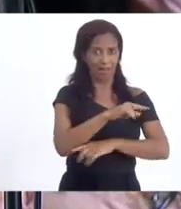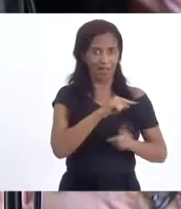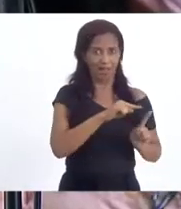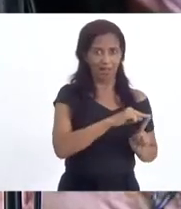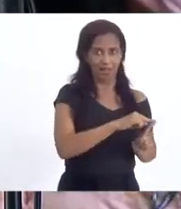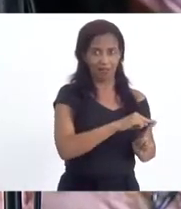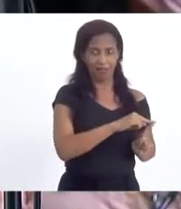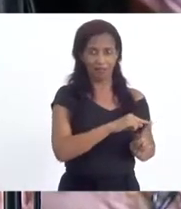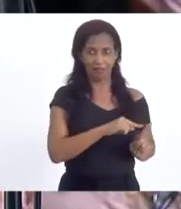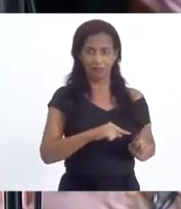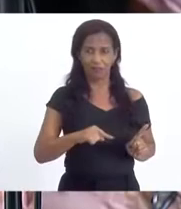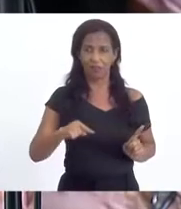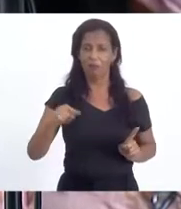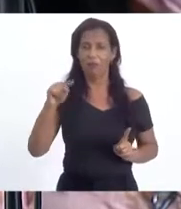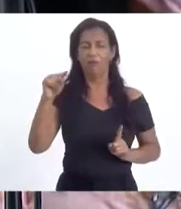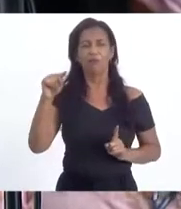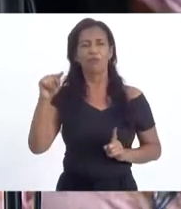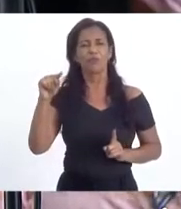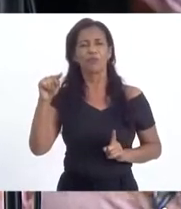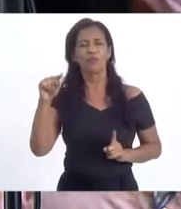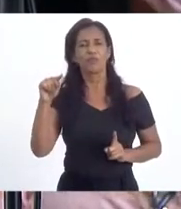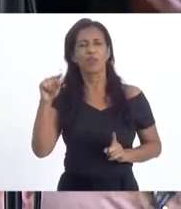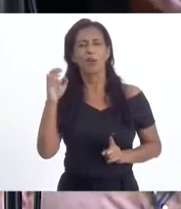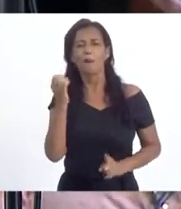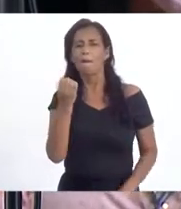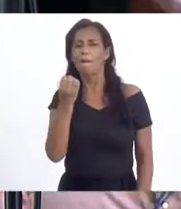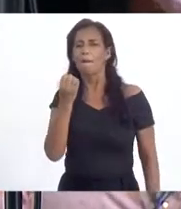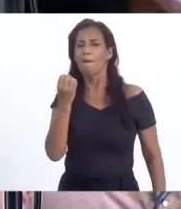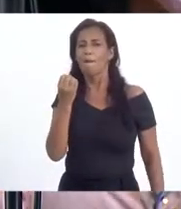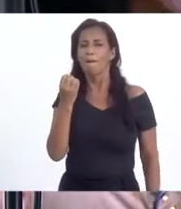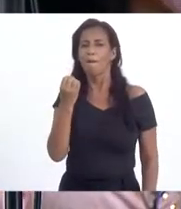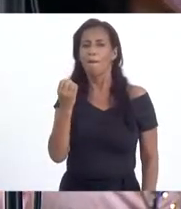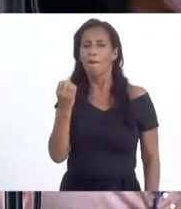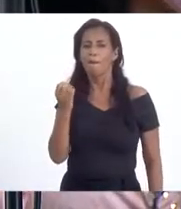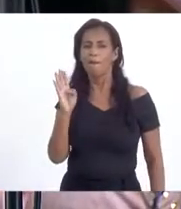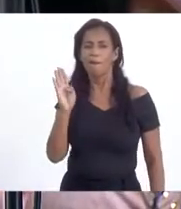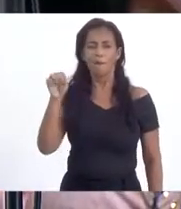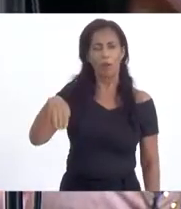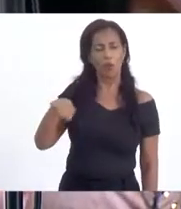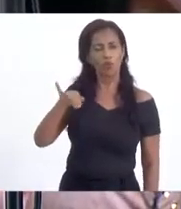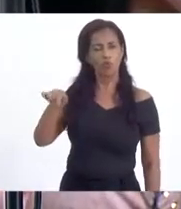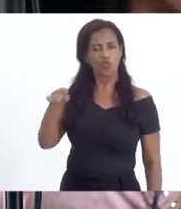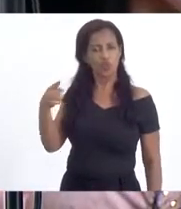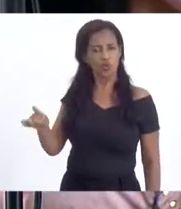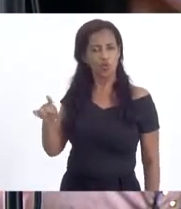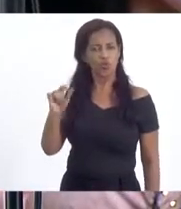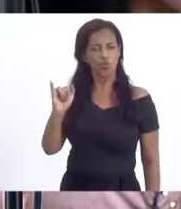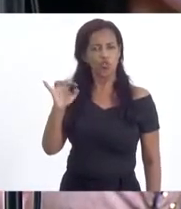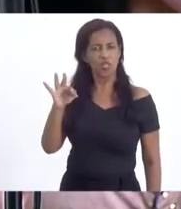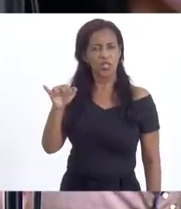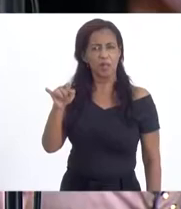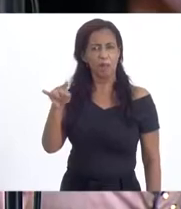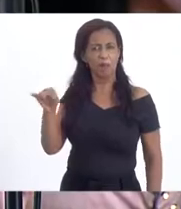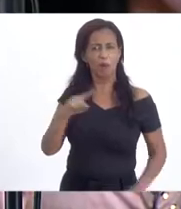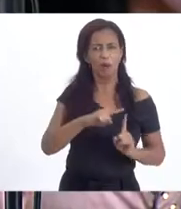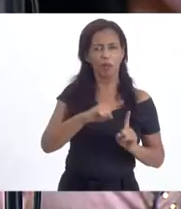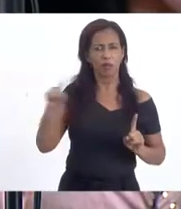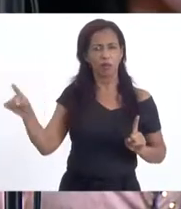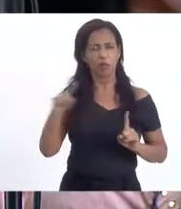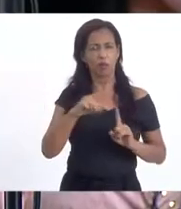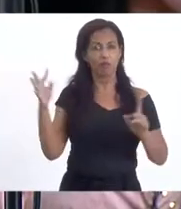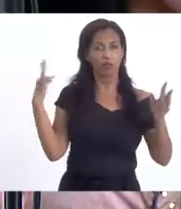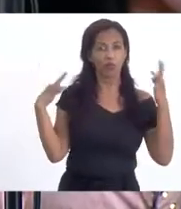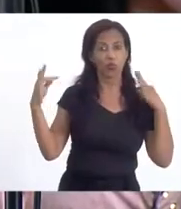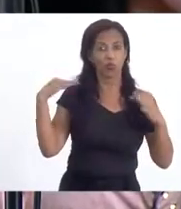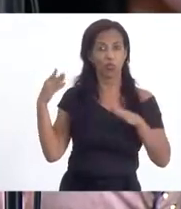até ao município de Bom Jesus do Tabapuana. E falar de turismo para a região norte-noroeste é